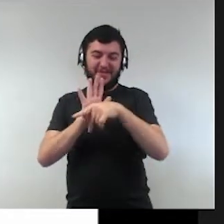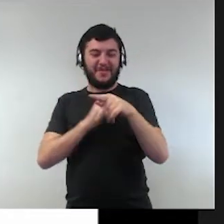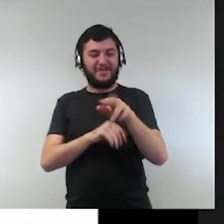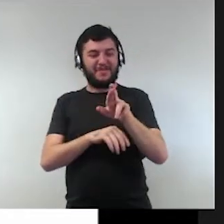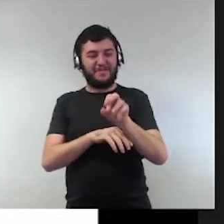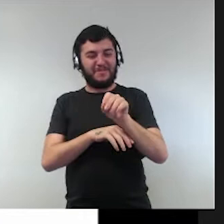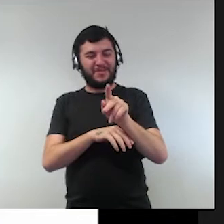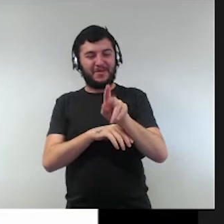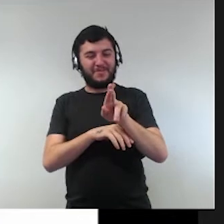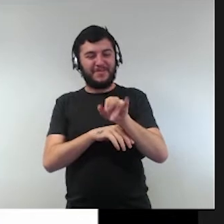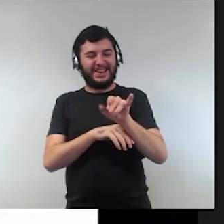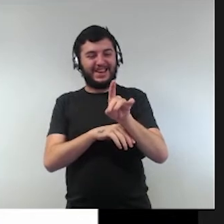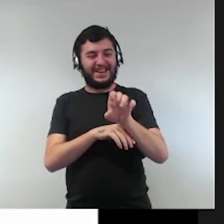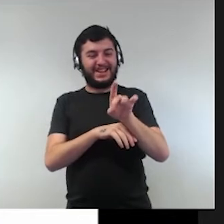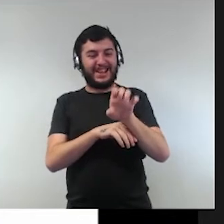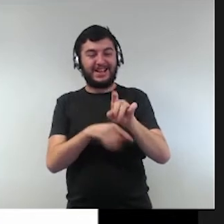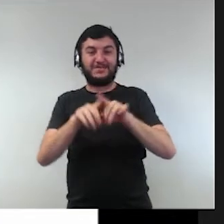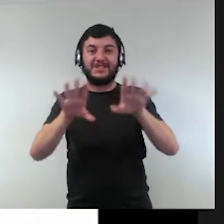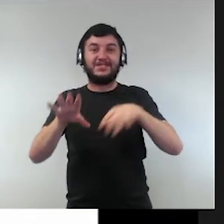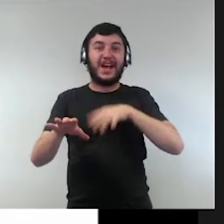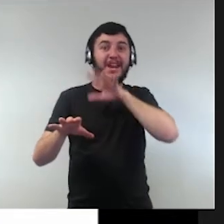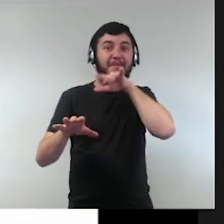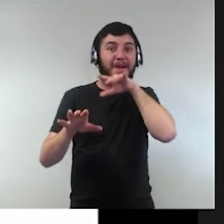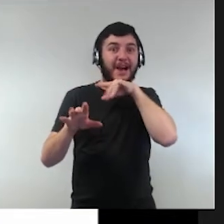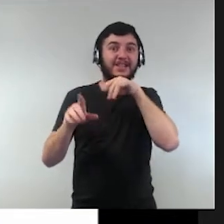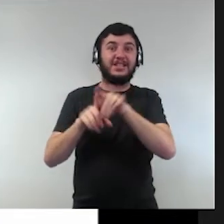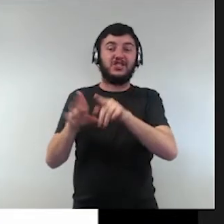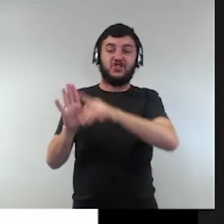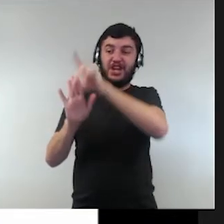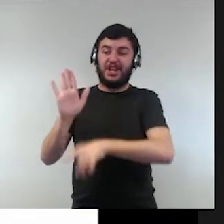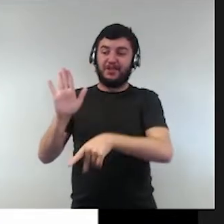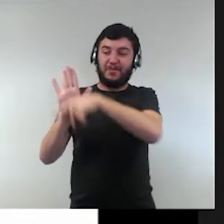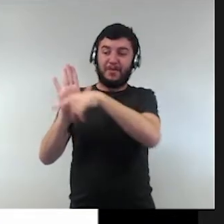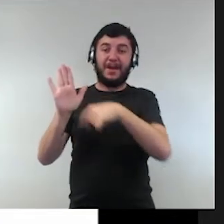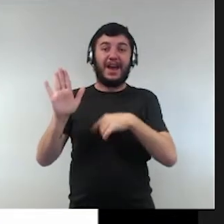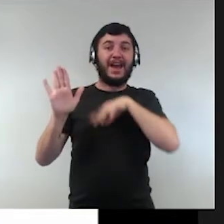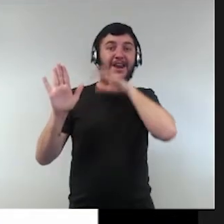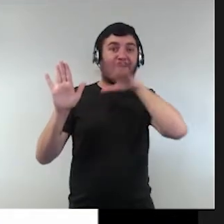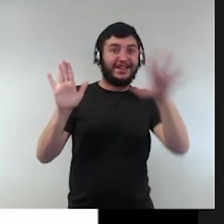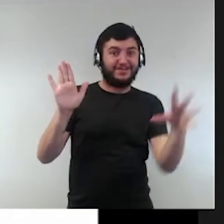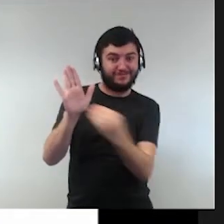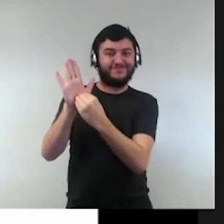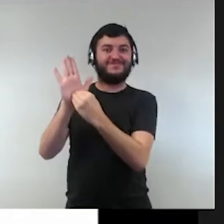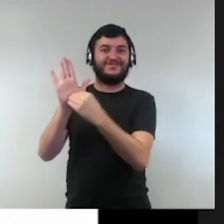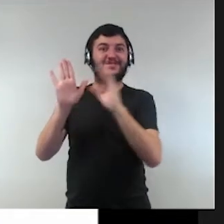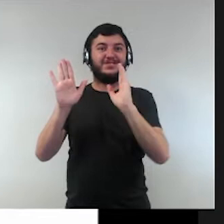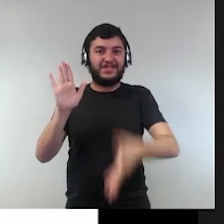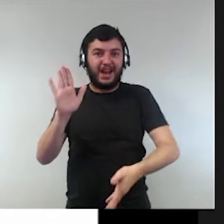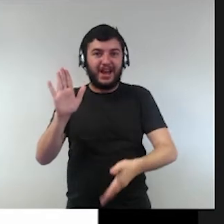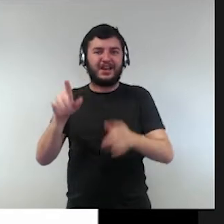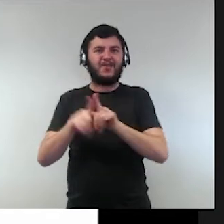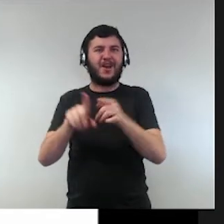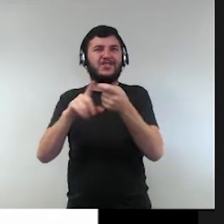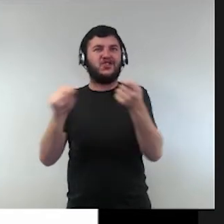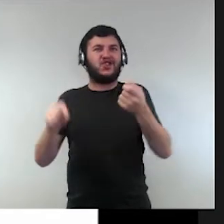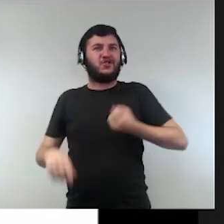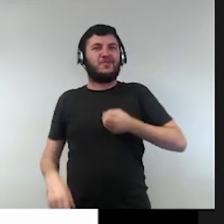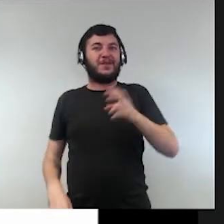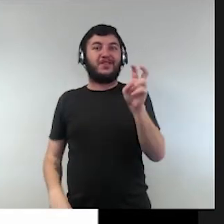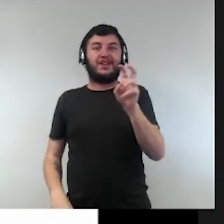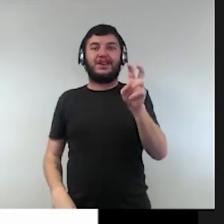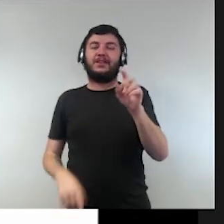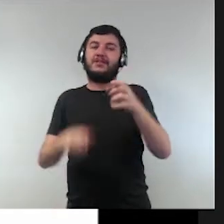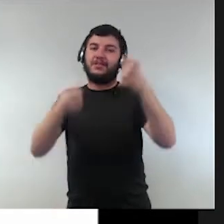inseridos nesse direito de propriedade. A Constituição consagra, como se vê na tela aí, o direito de propriedade, lá no artigo 5º, né, todos